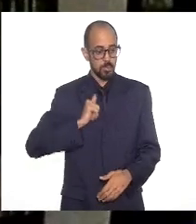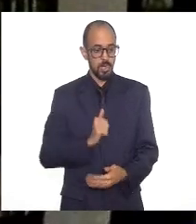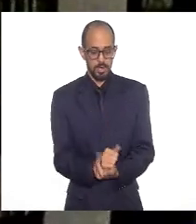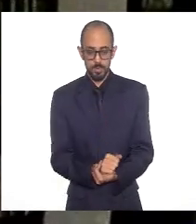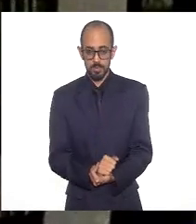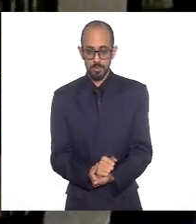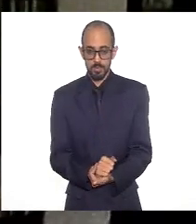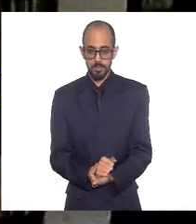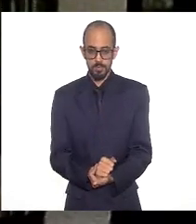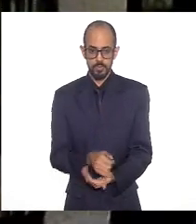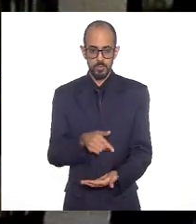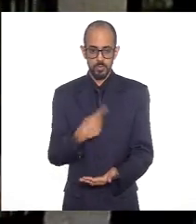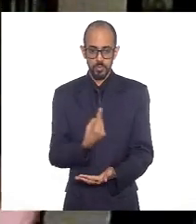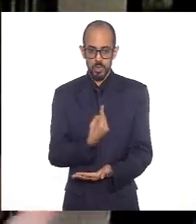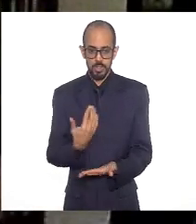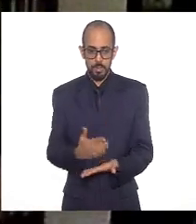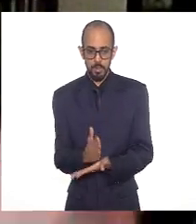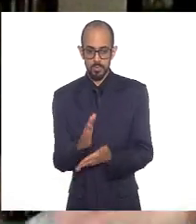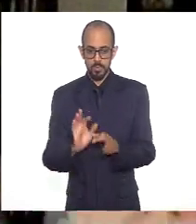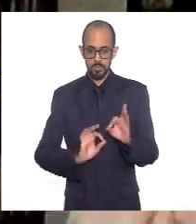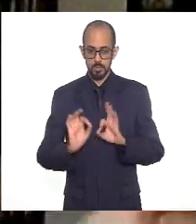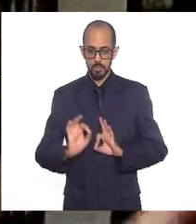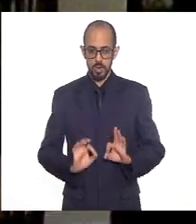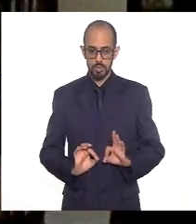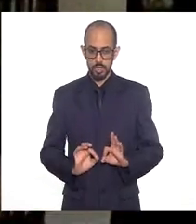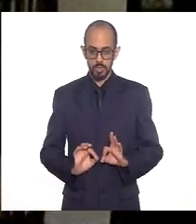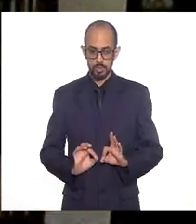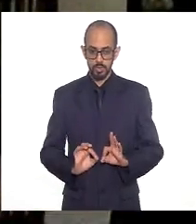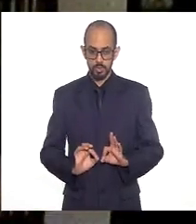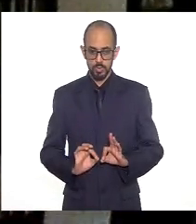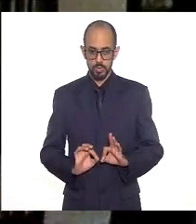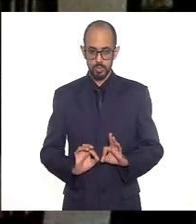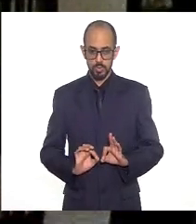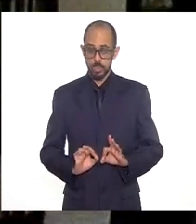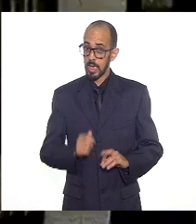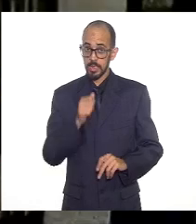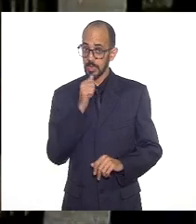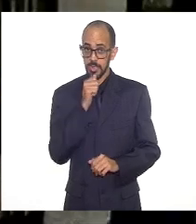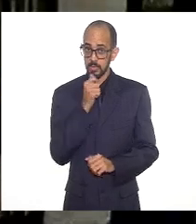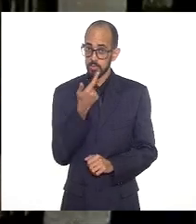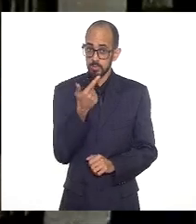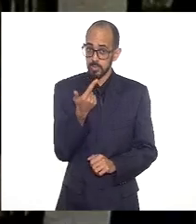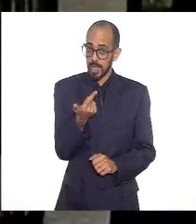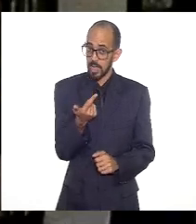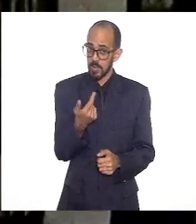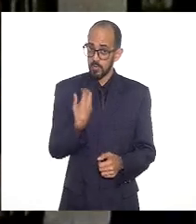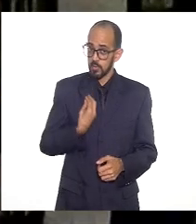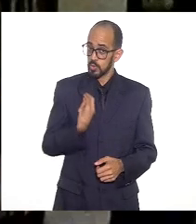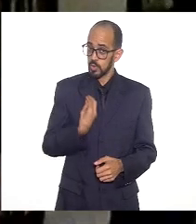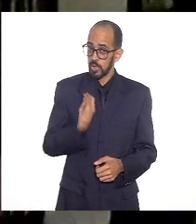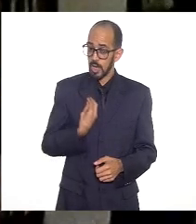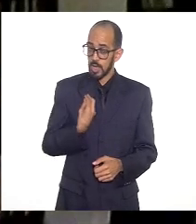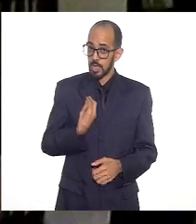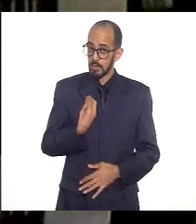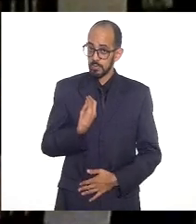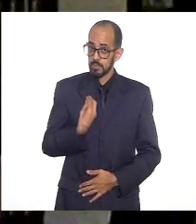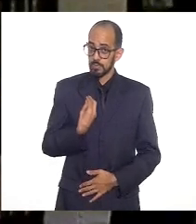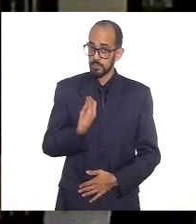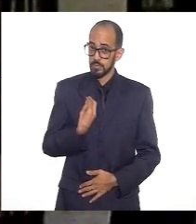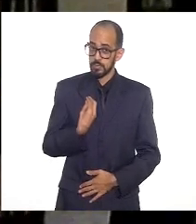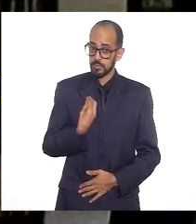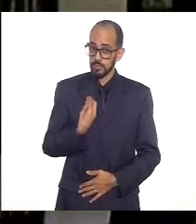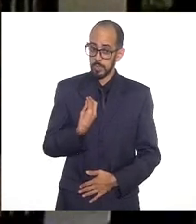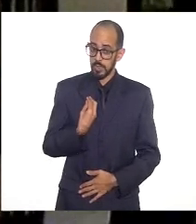Nós aprovamos um projeto. Esse projeto até agora não funcionou ou não está funcionando como deveria funcionar. E